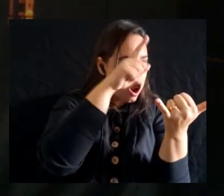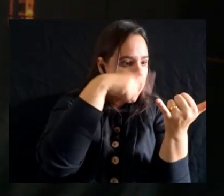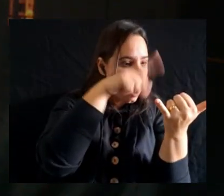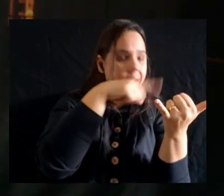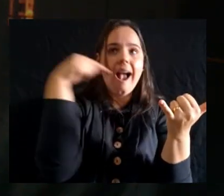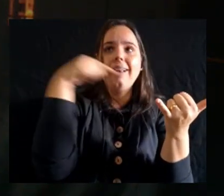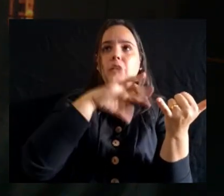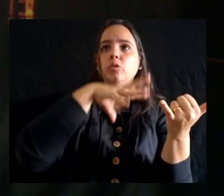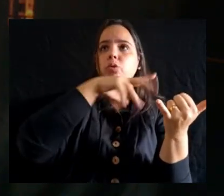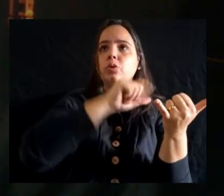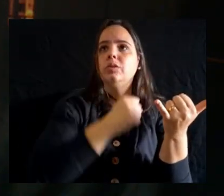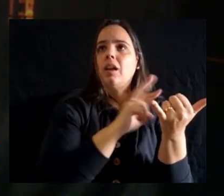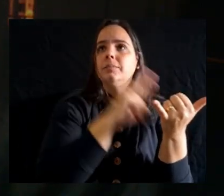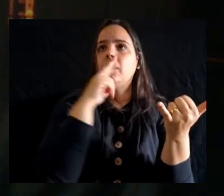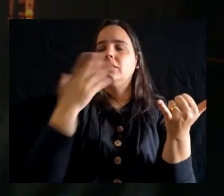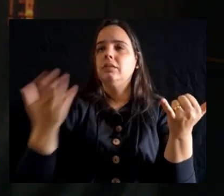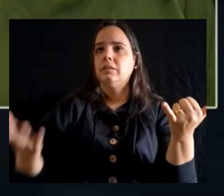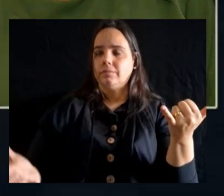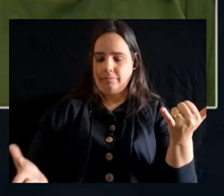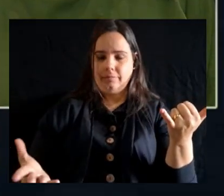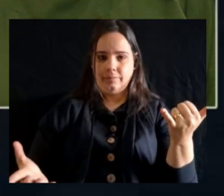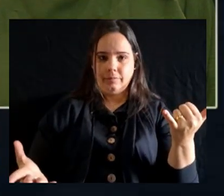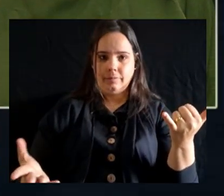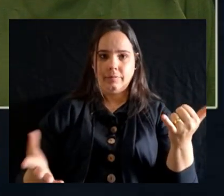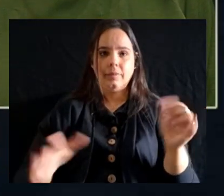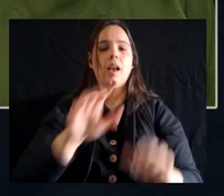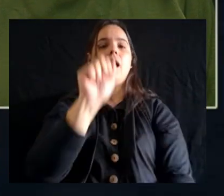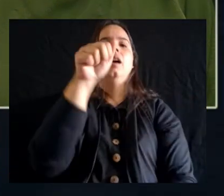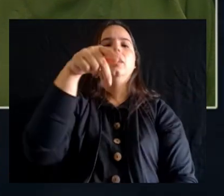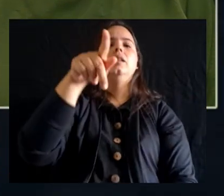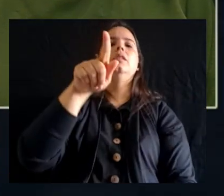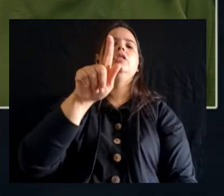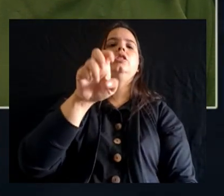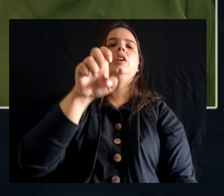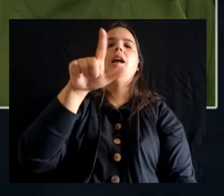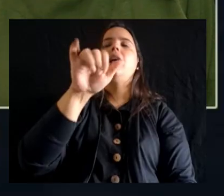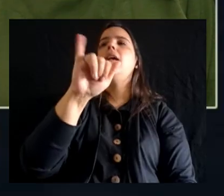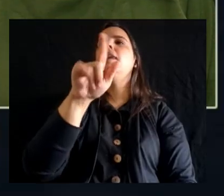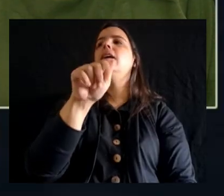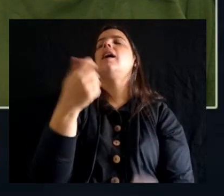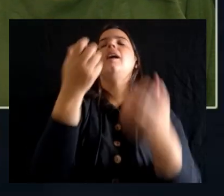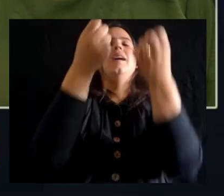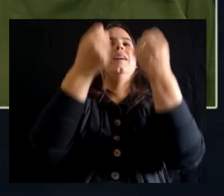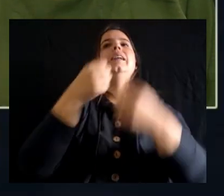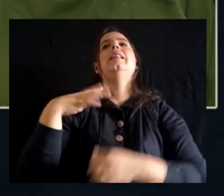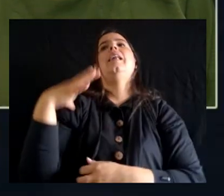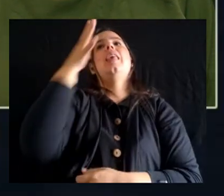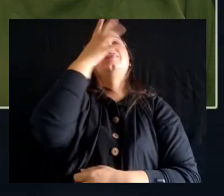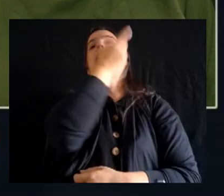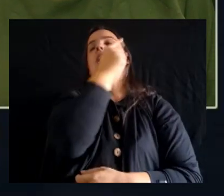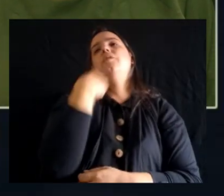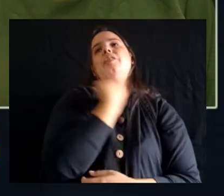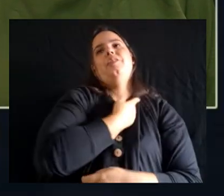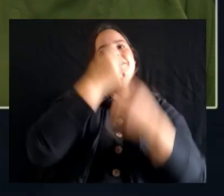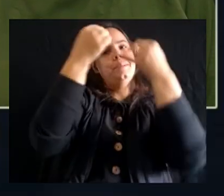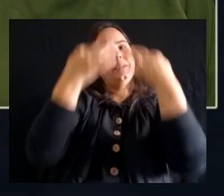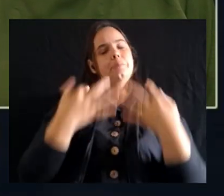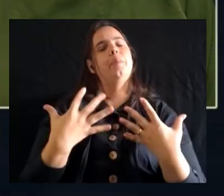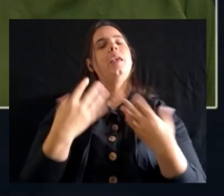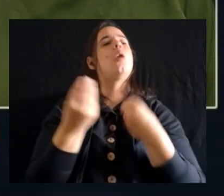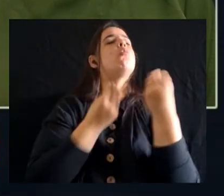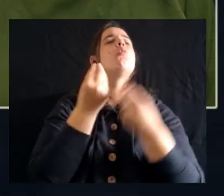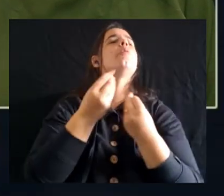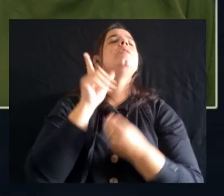Ô, Angélica, salva a gente aí, diz então, qual seria o caminho hoje mais saudável